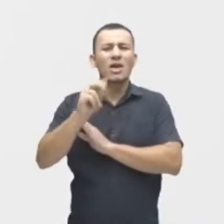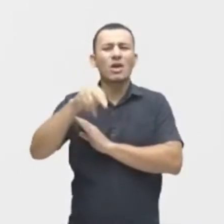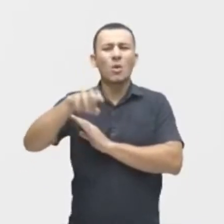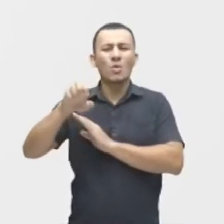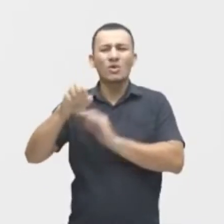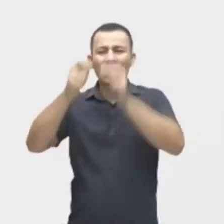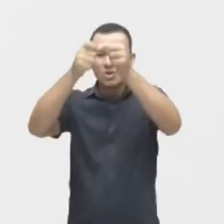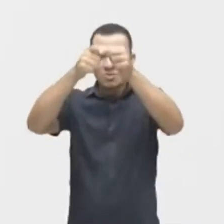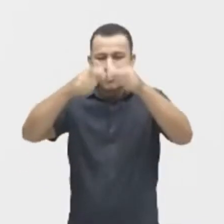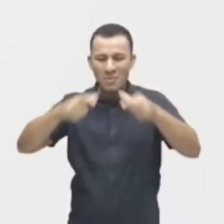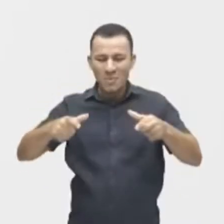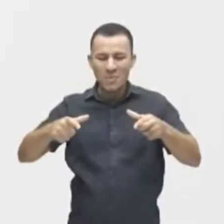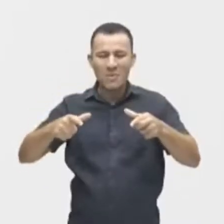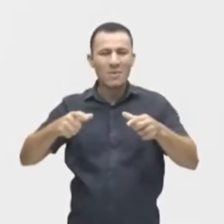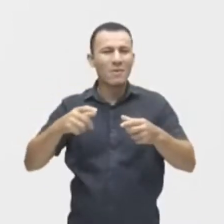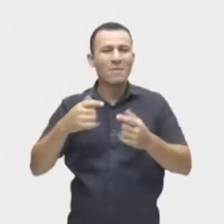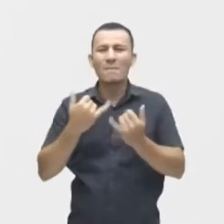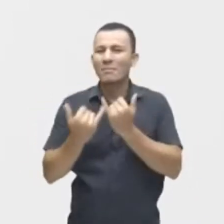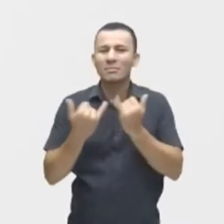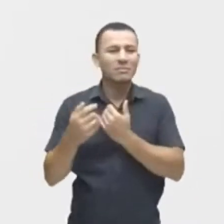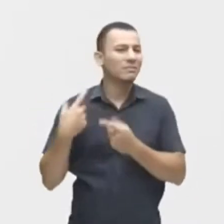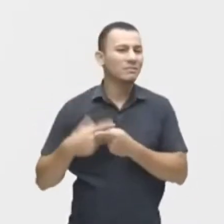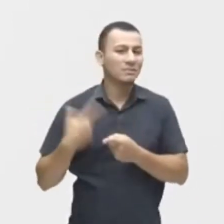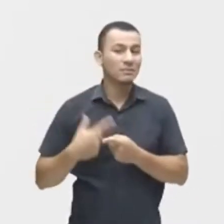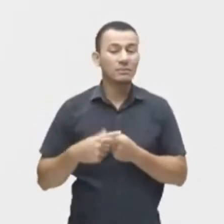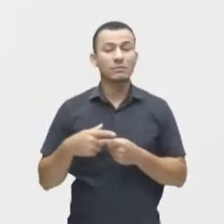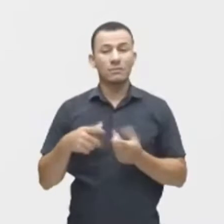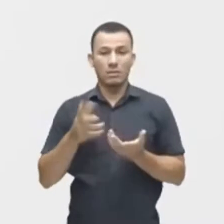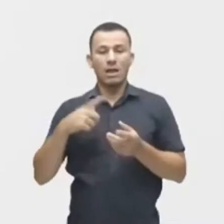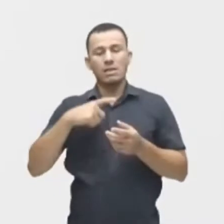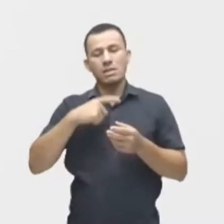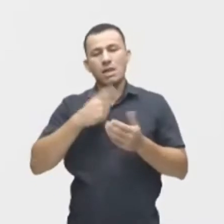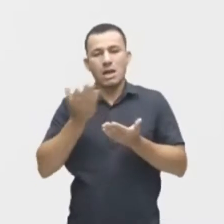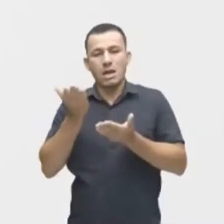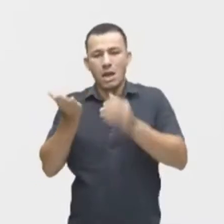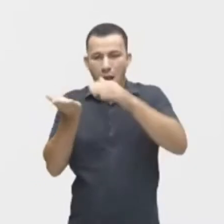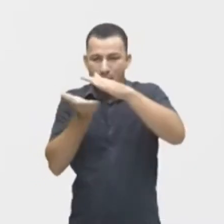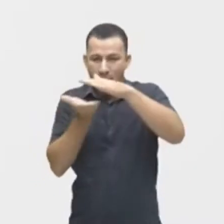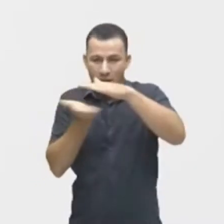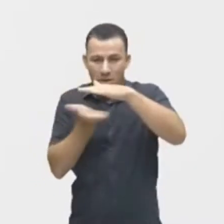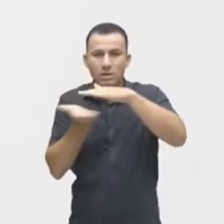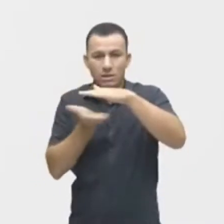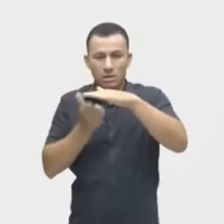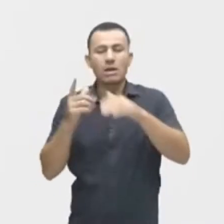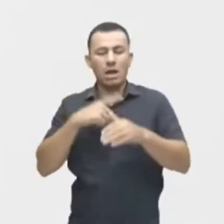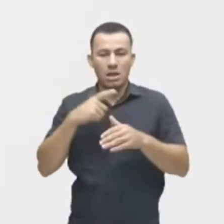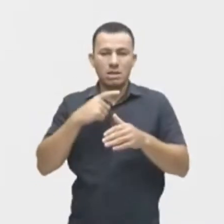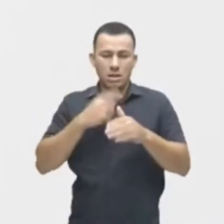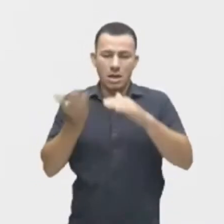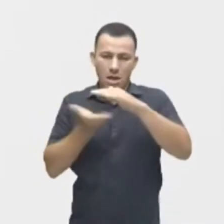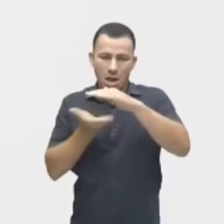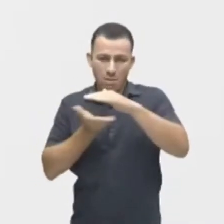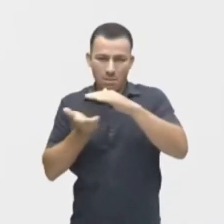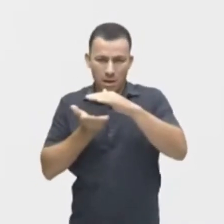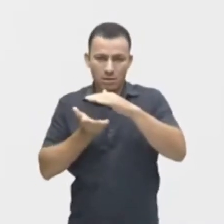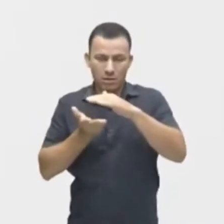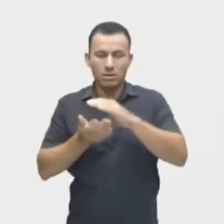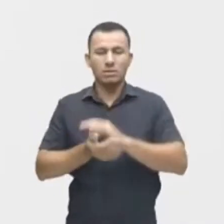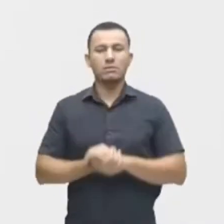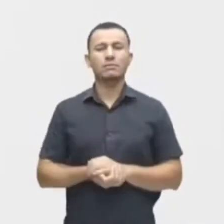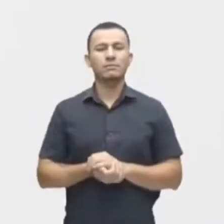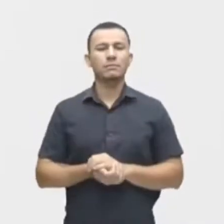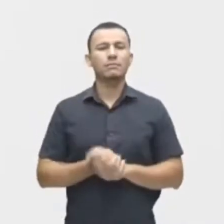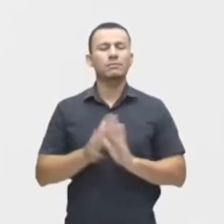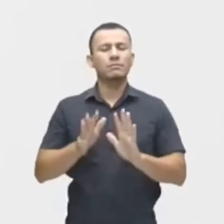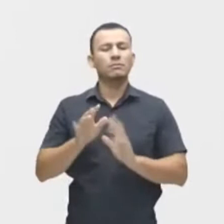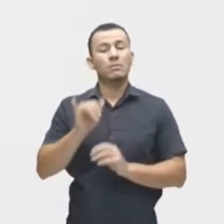Porque ele vai precisar apresentar a base dele, como também ele vai apresentar os ápices. Se você